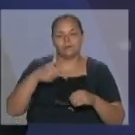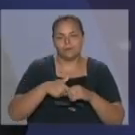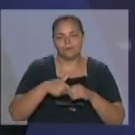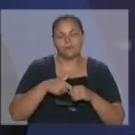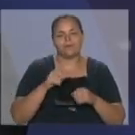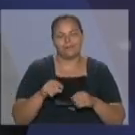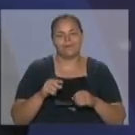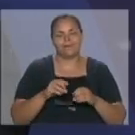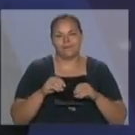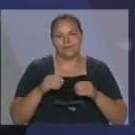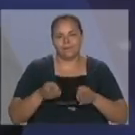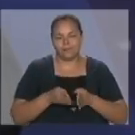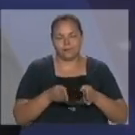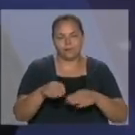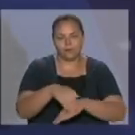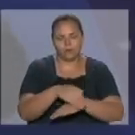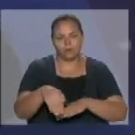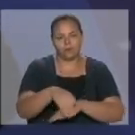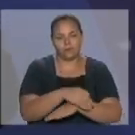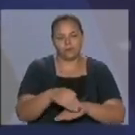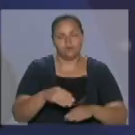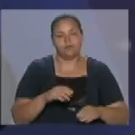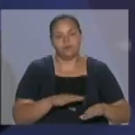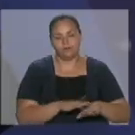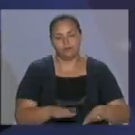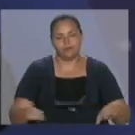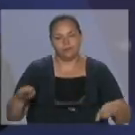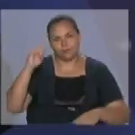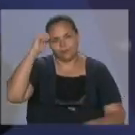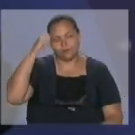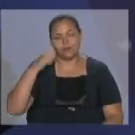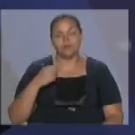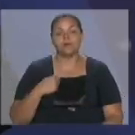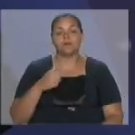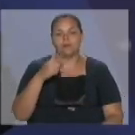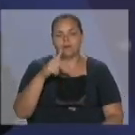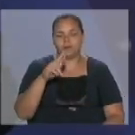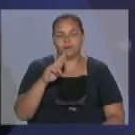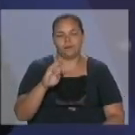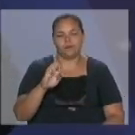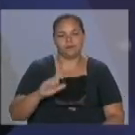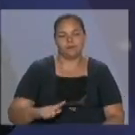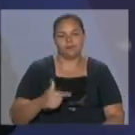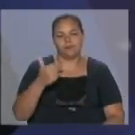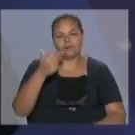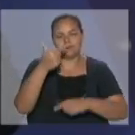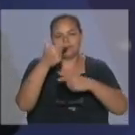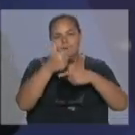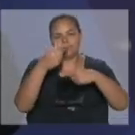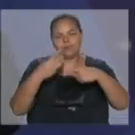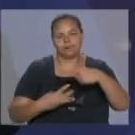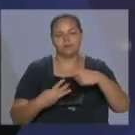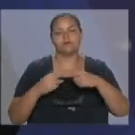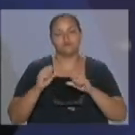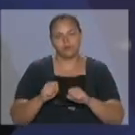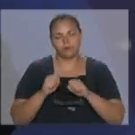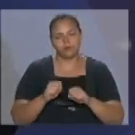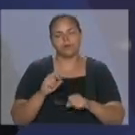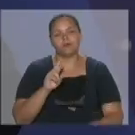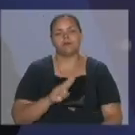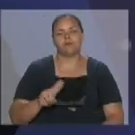e asfalto. Com pré-sal, que hoje já são 2/3 da produção nacional, com pré-sal ele pode usar para